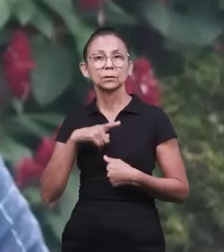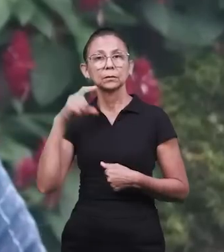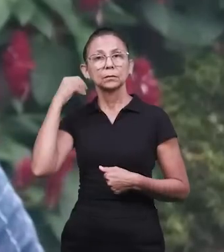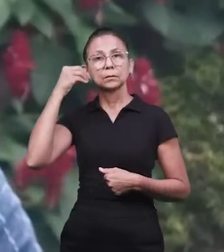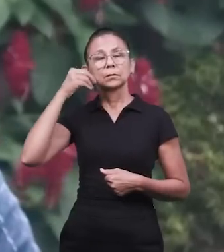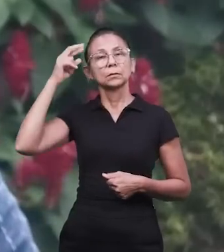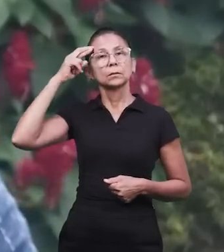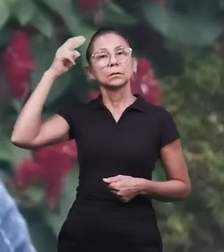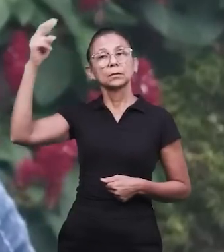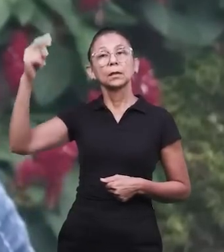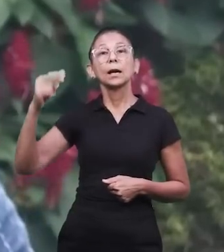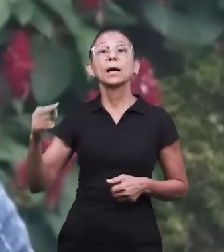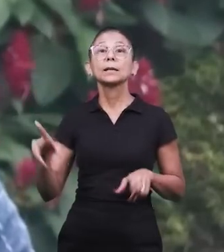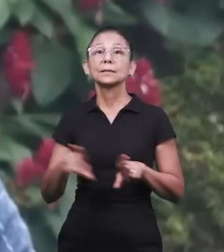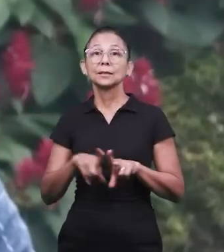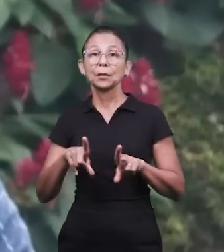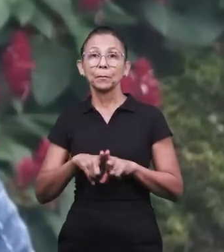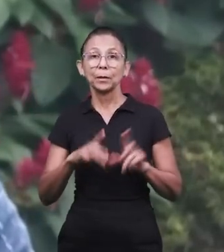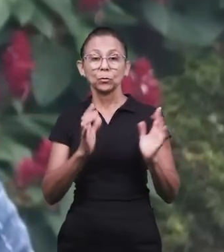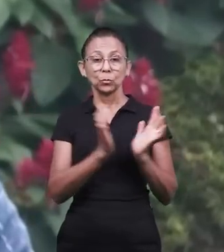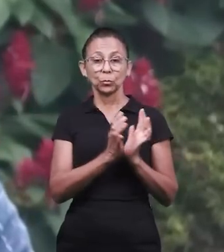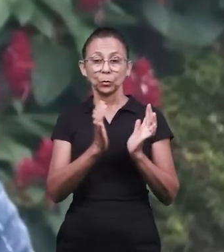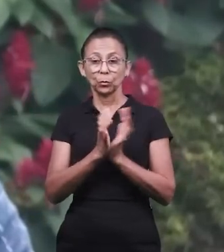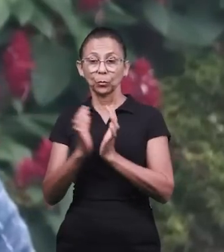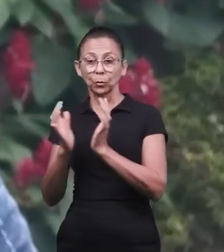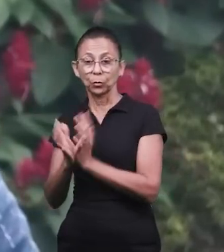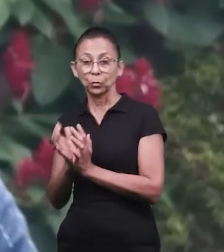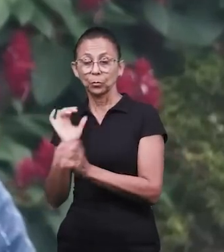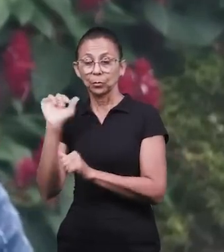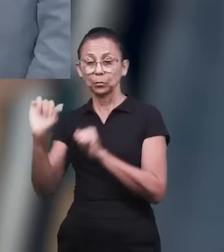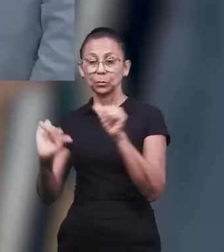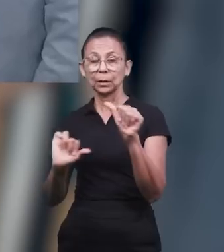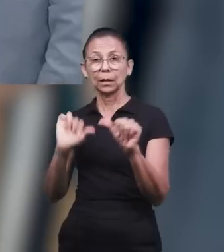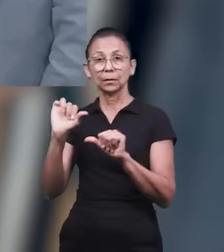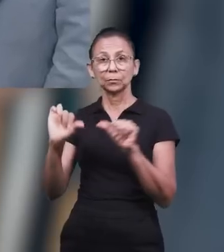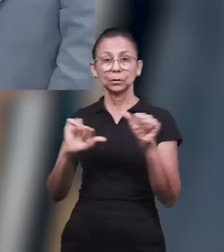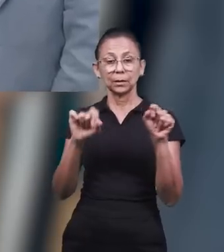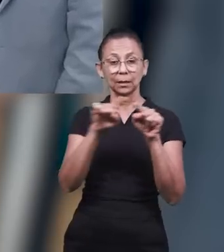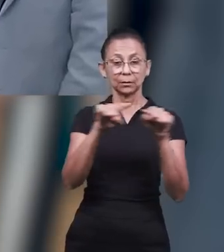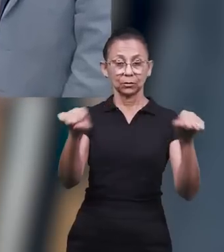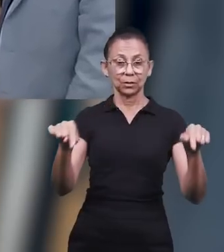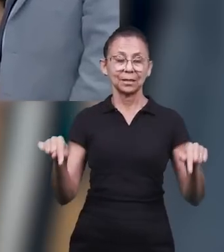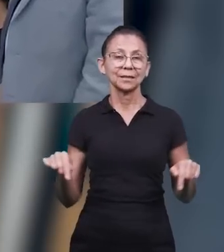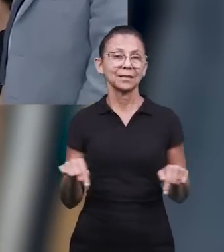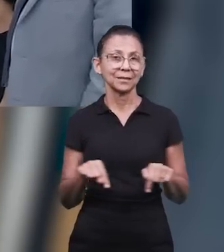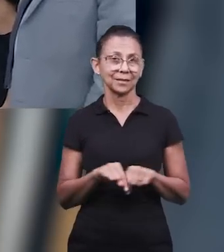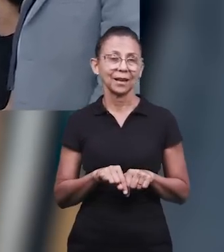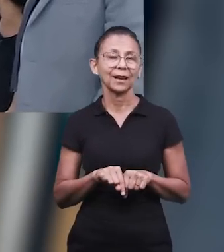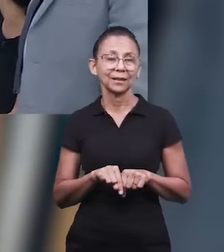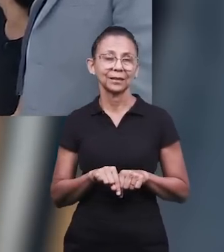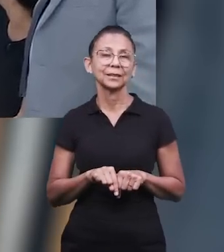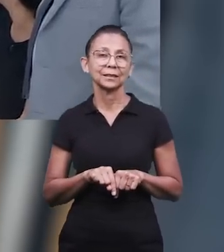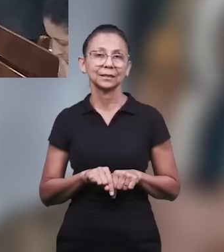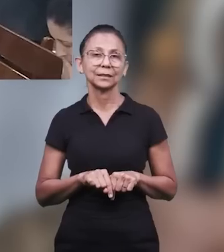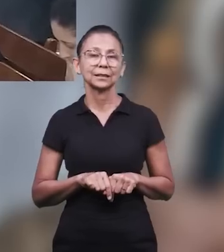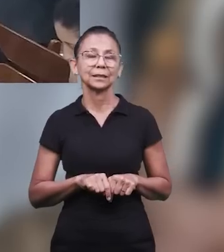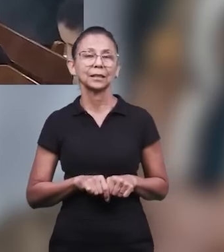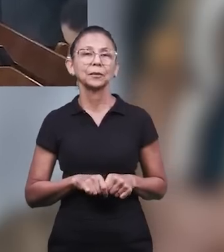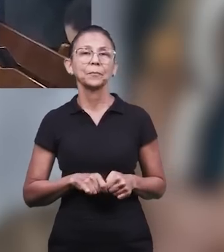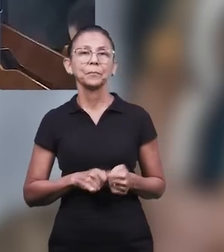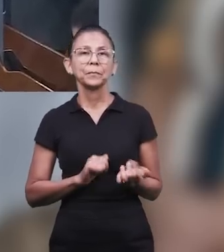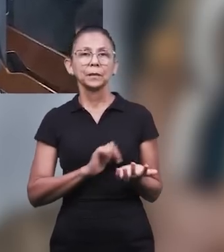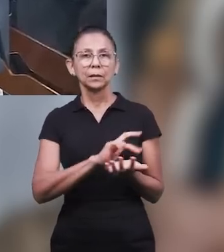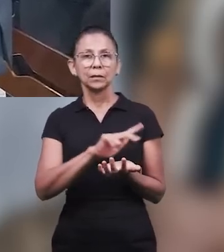Tivemos também a promoção das classes também em algumas igrejas, tivemos a promoção das classes ali na ICM Dom Bosco,